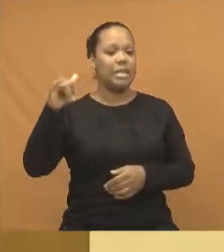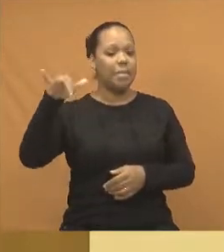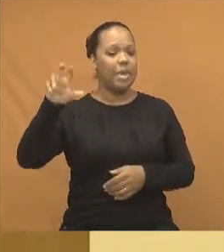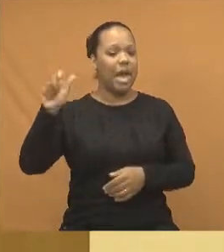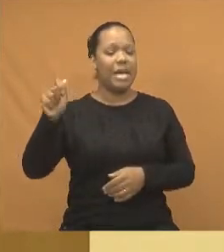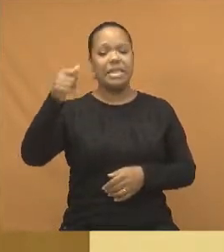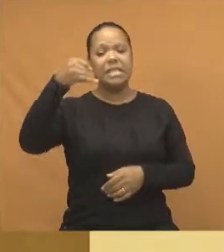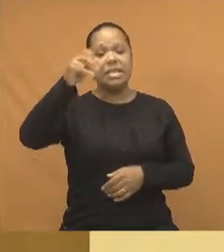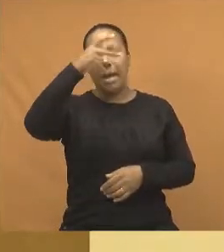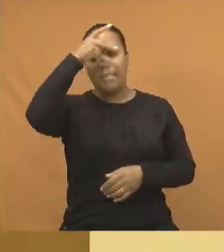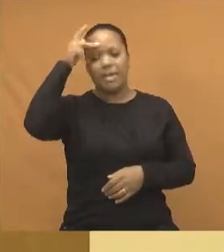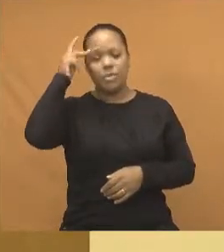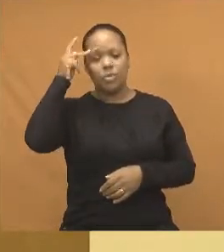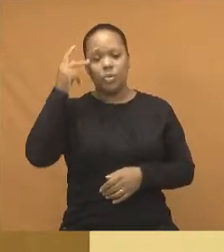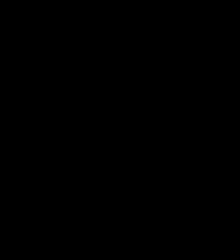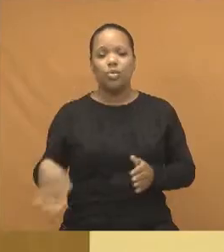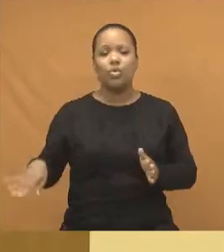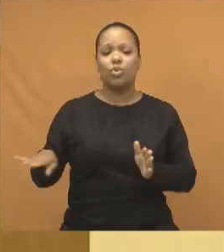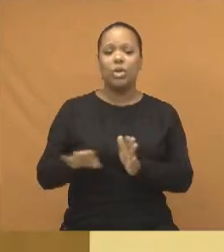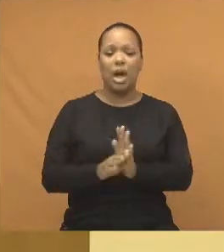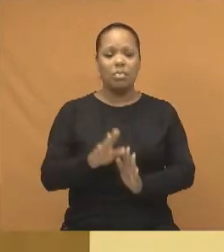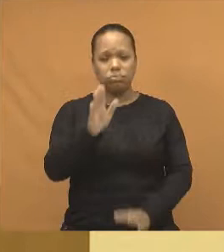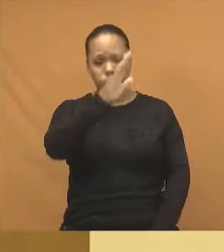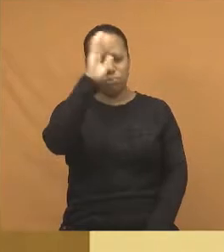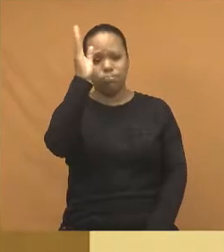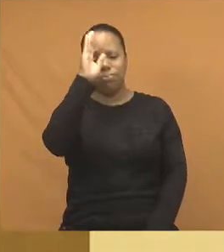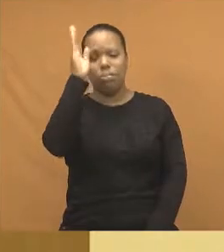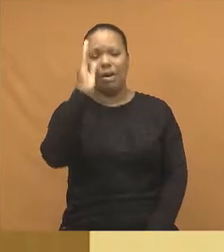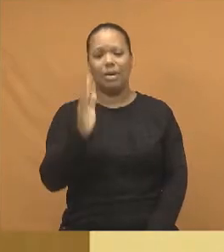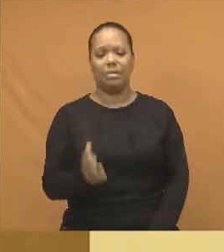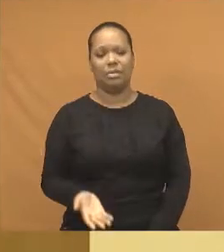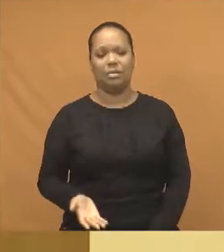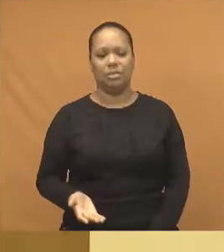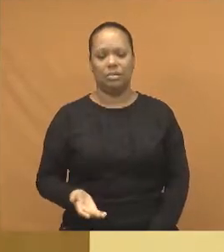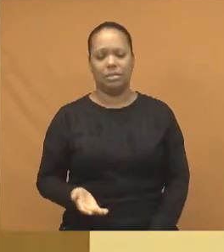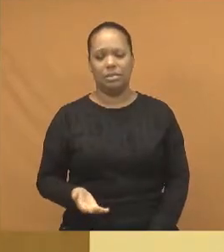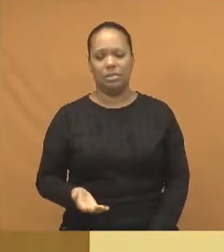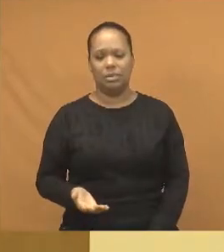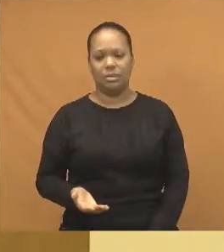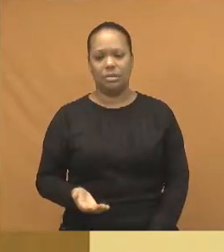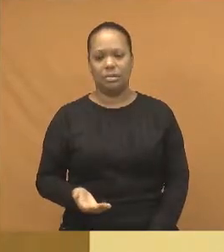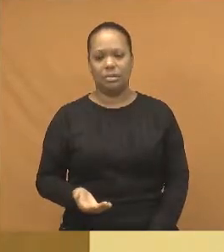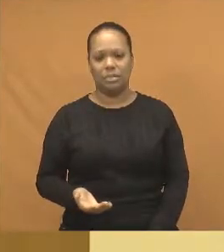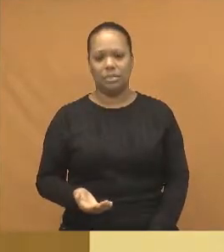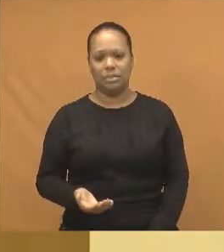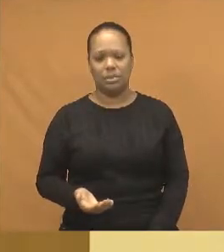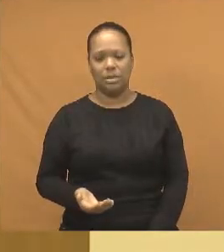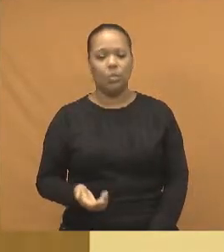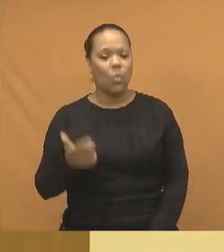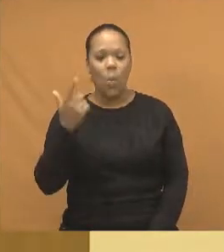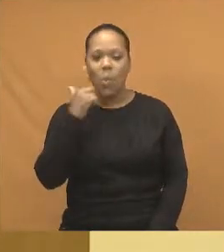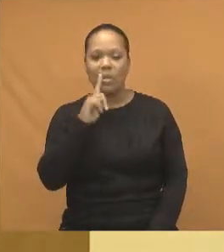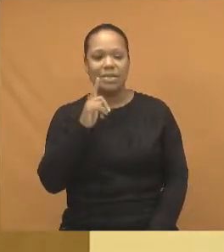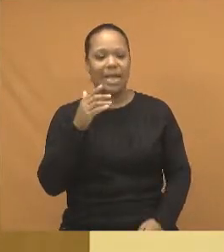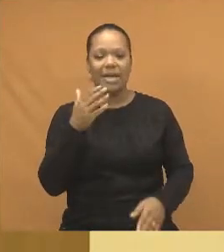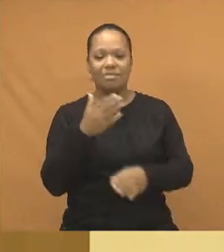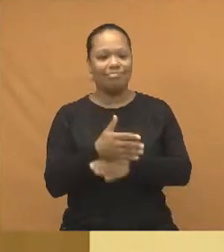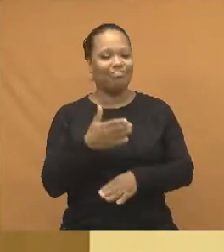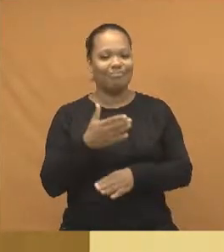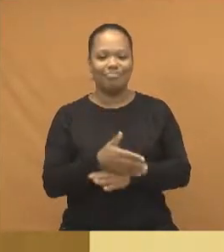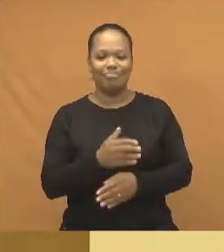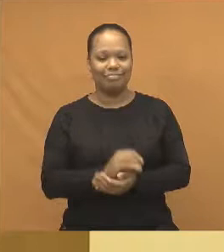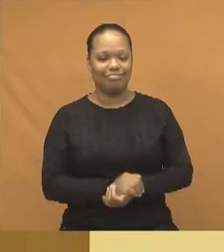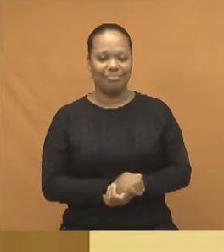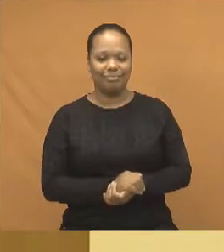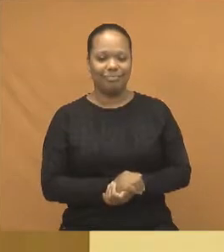a pessoa chegar no estado de descompensação, talvez nem condição de ser atendida naquele momento